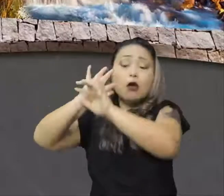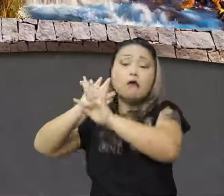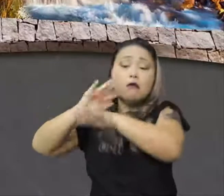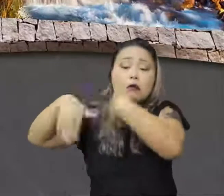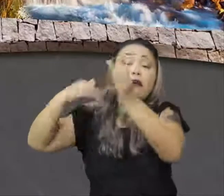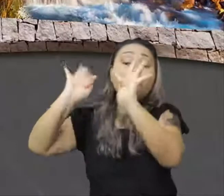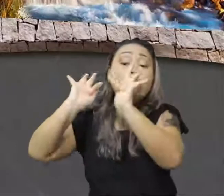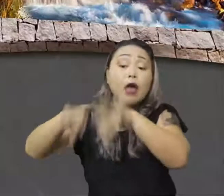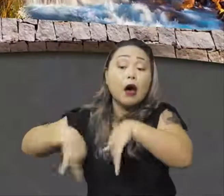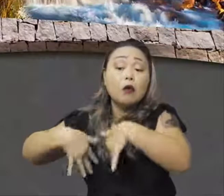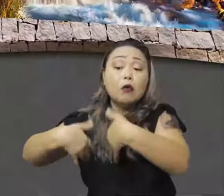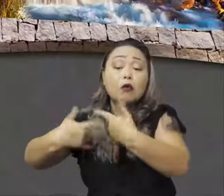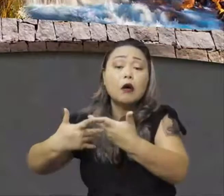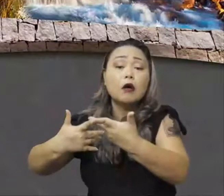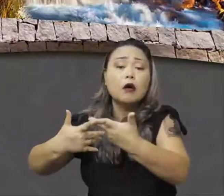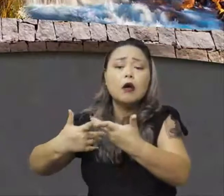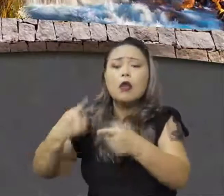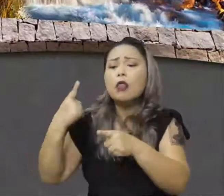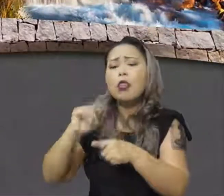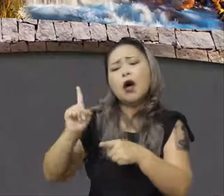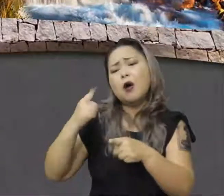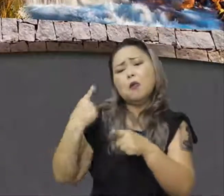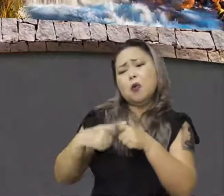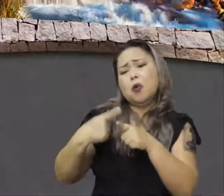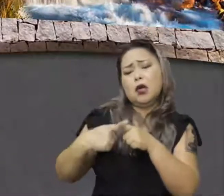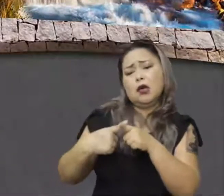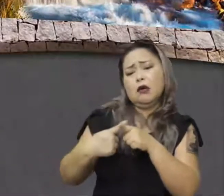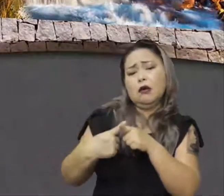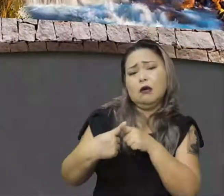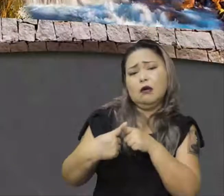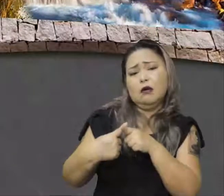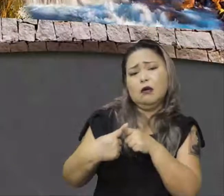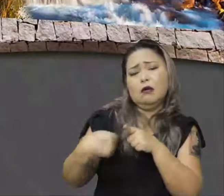final não porque eles